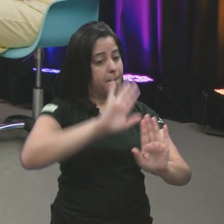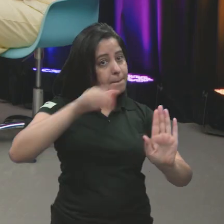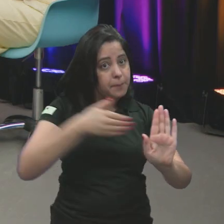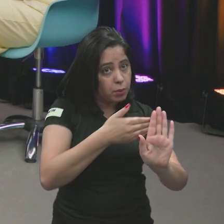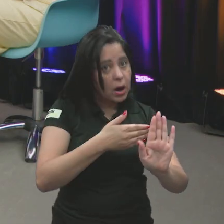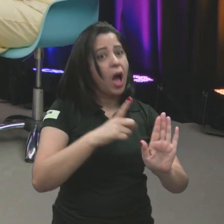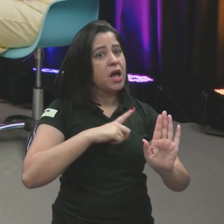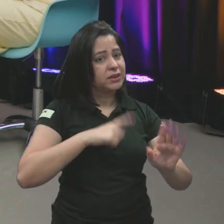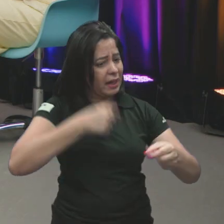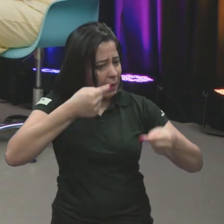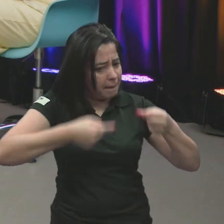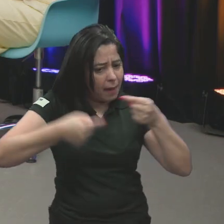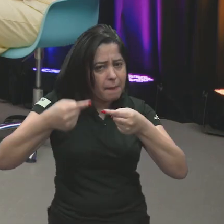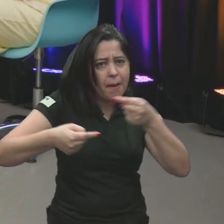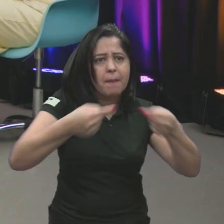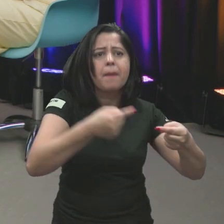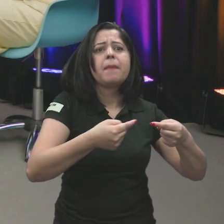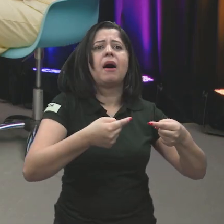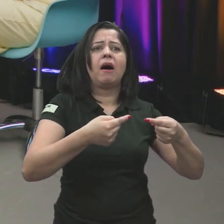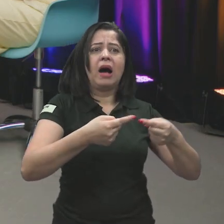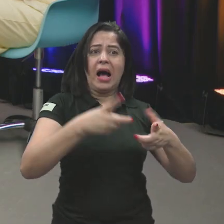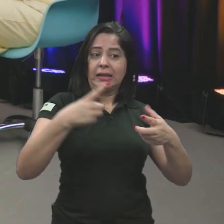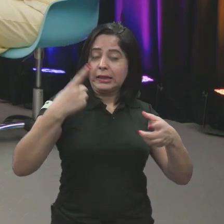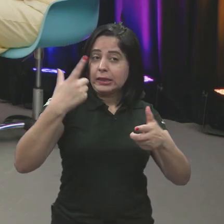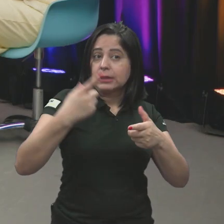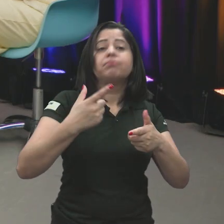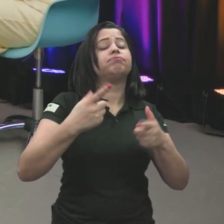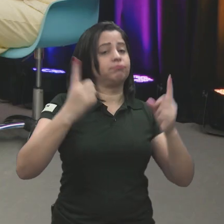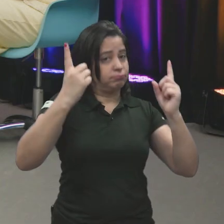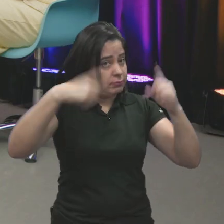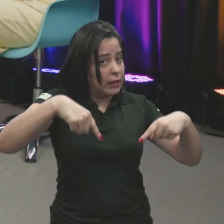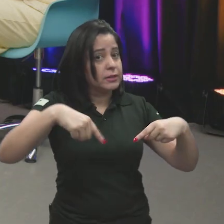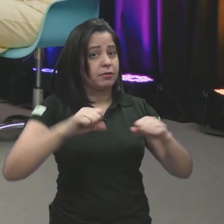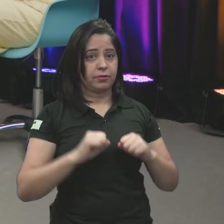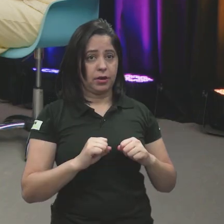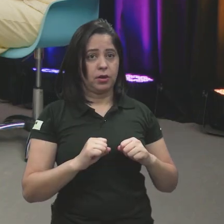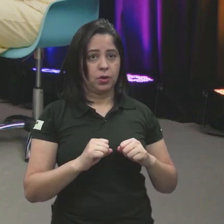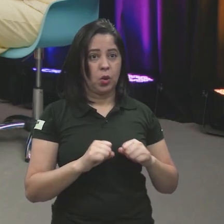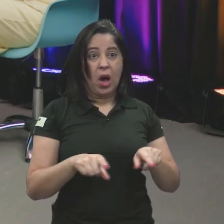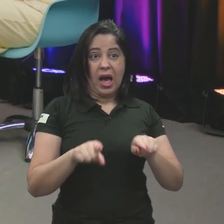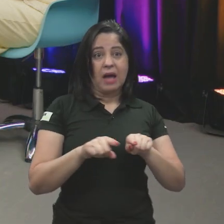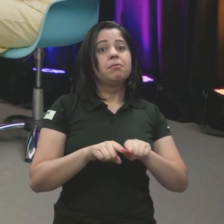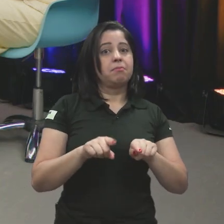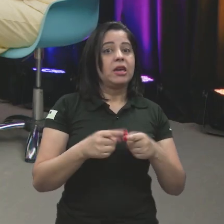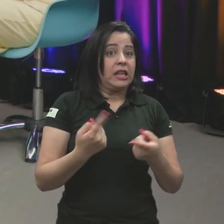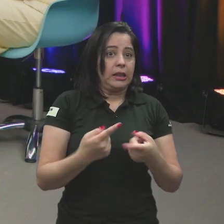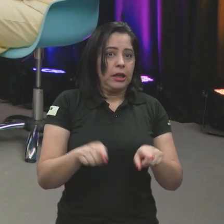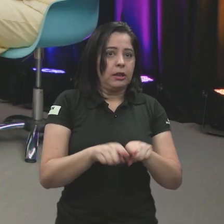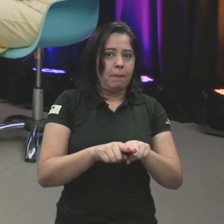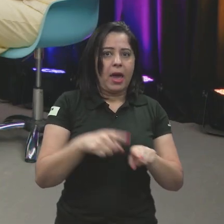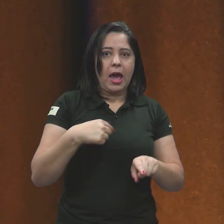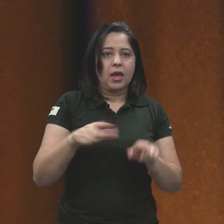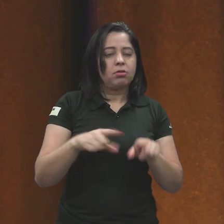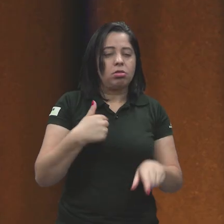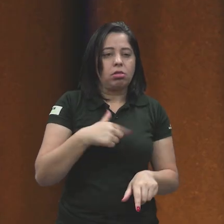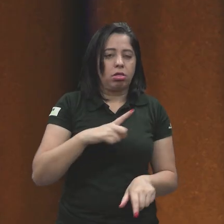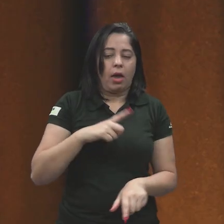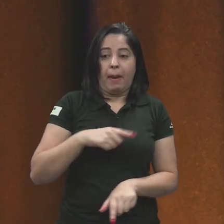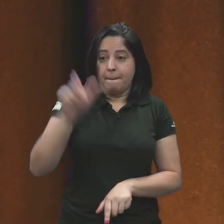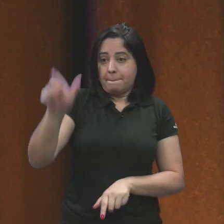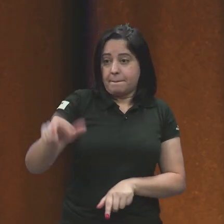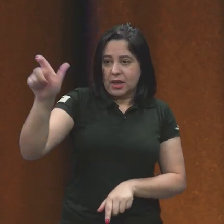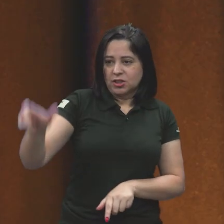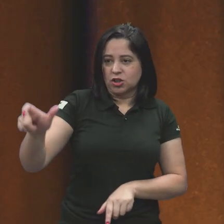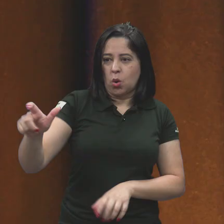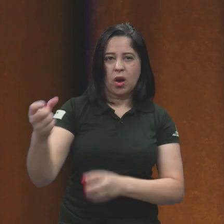as perseguições, tem todo um cenário onde você tem pessoas do seu lado, mas também tem pessoas torcendo para que você não dê